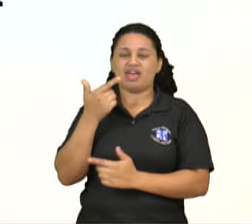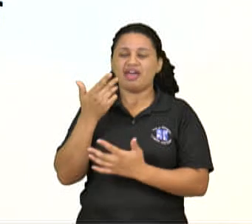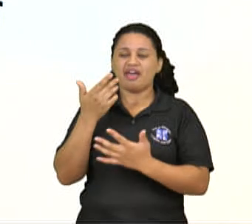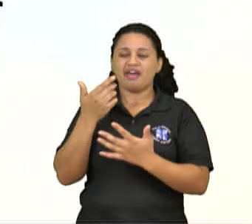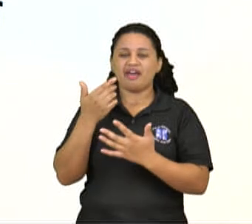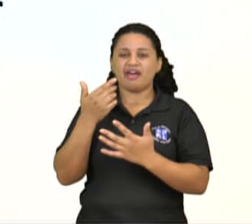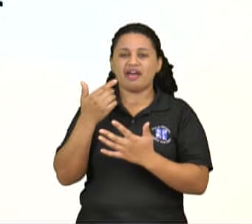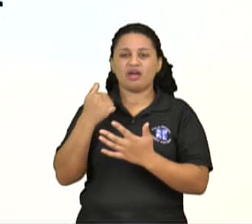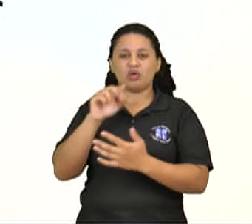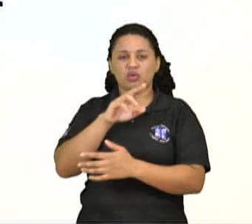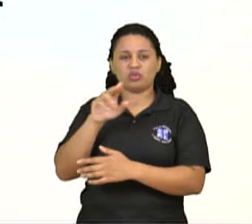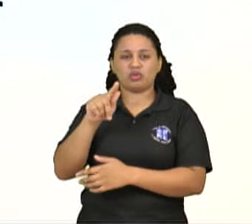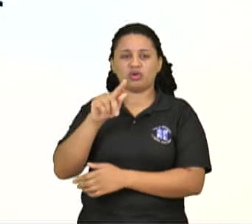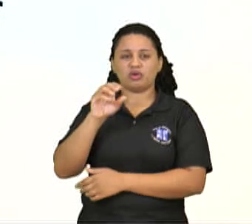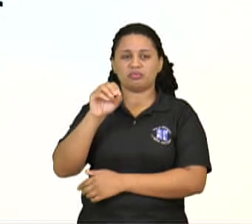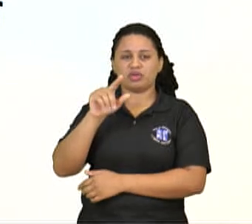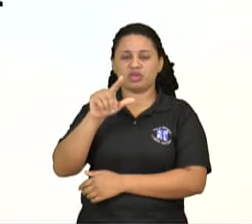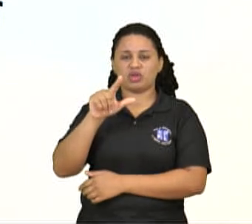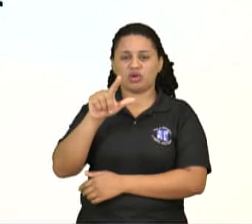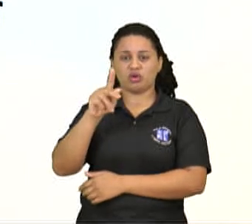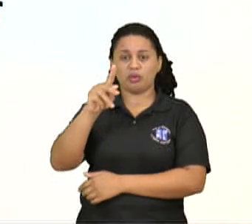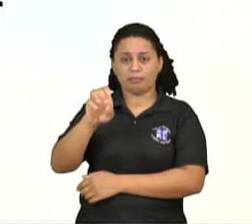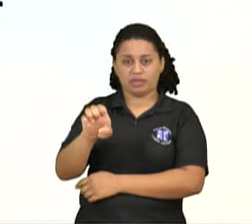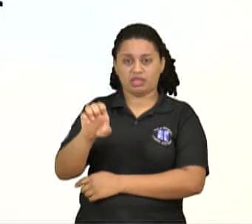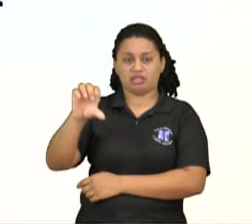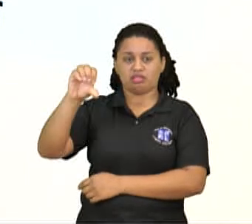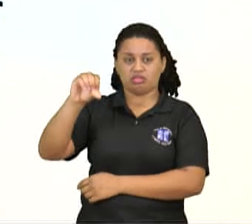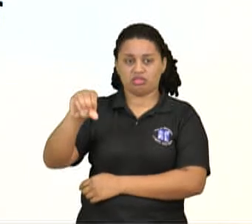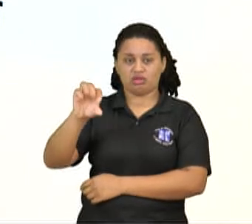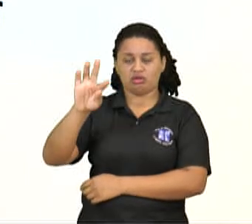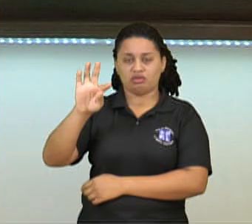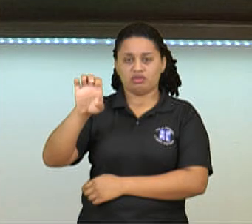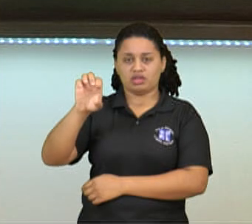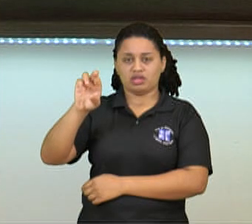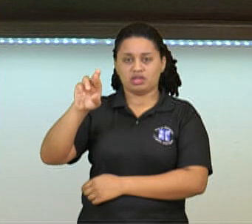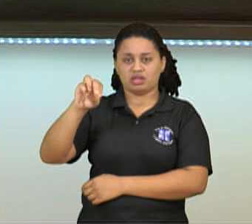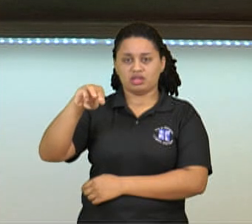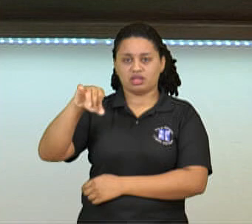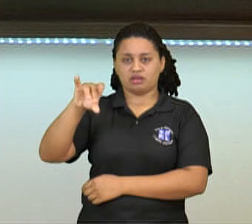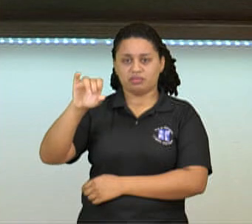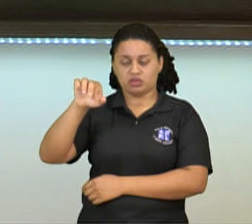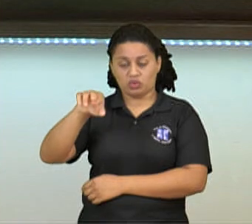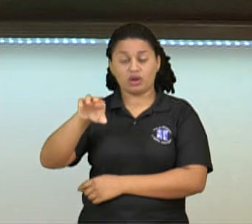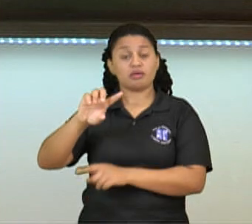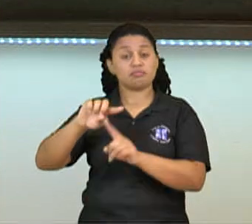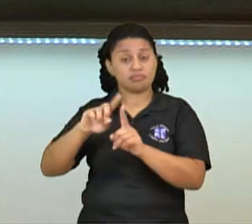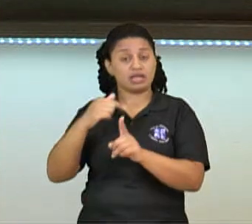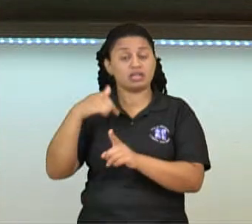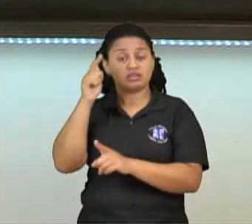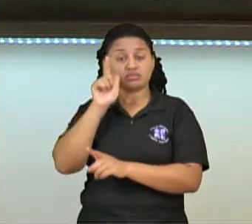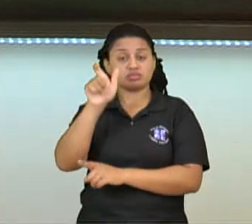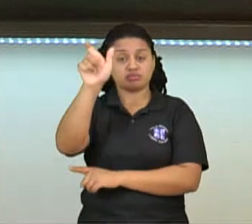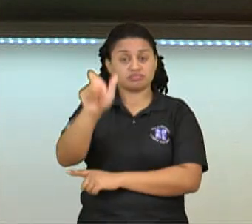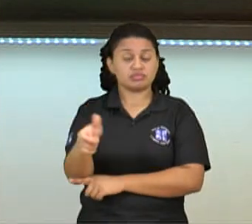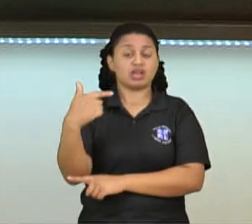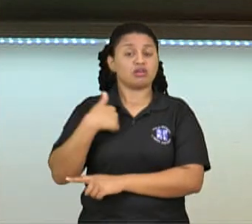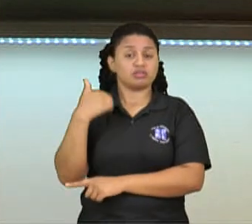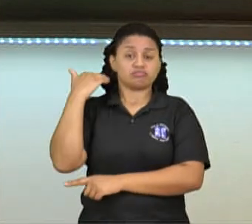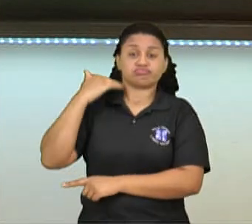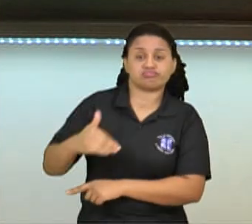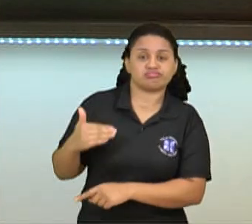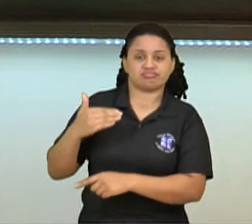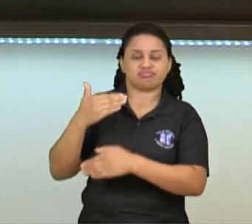de 9 termidor, a gente vai ver também que eles conseguem guilhotinar Robespierre, isso no ano